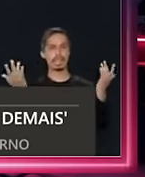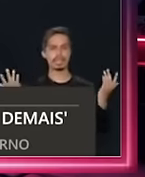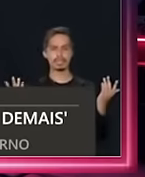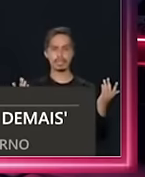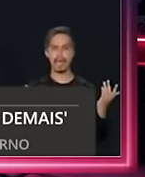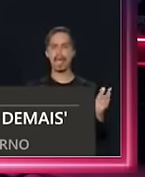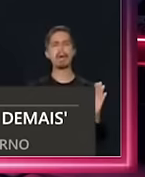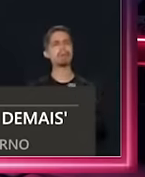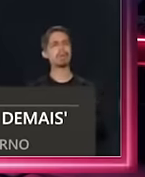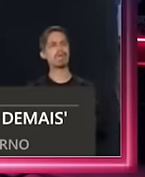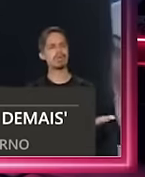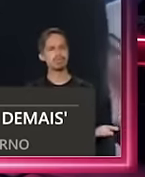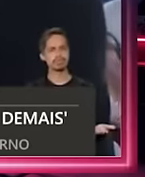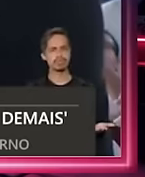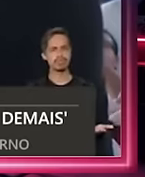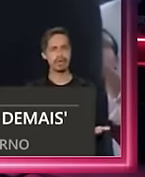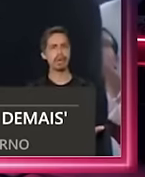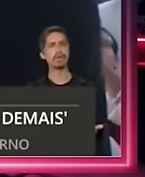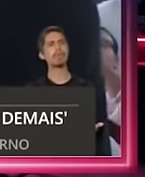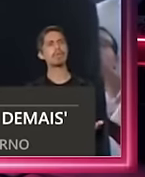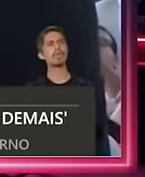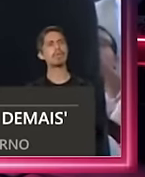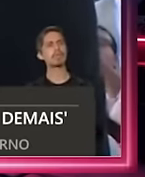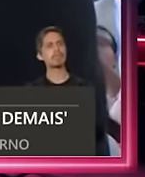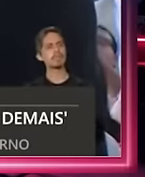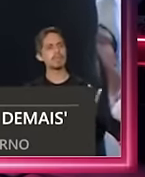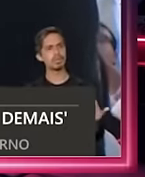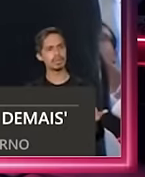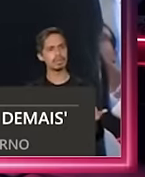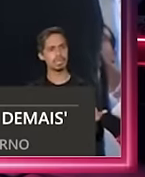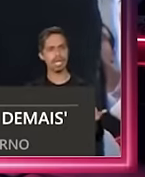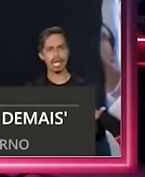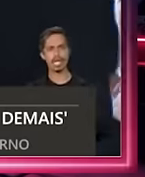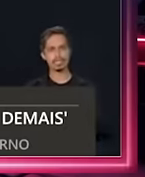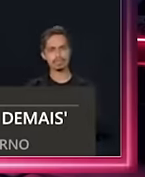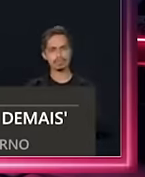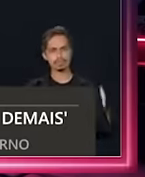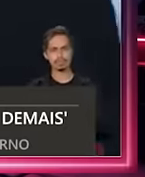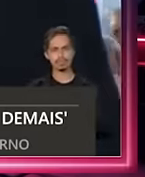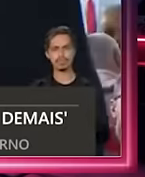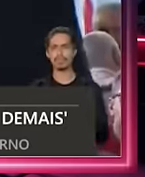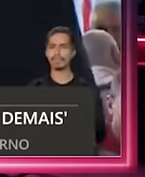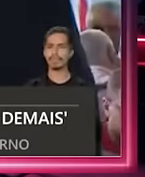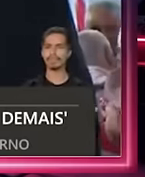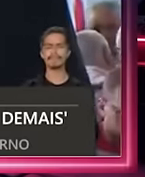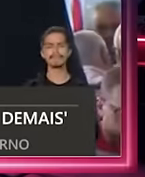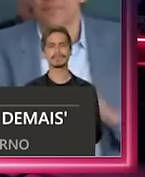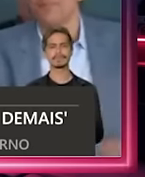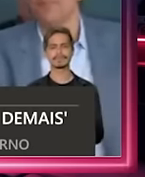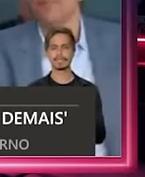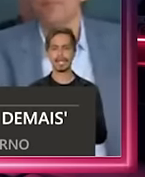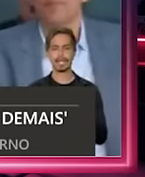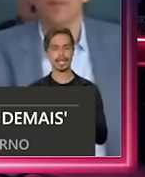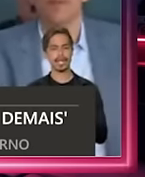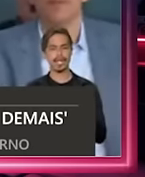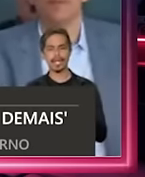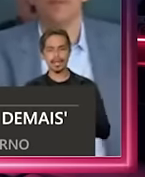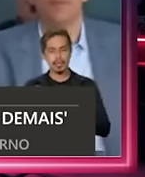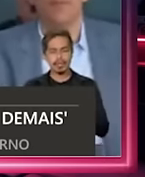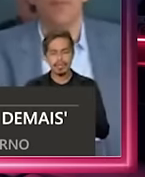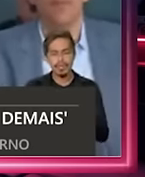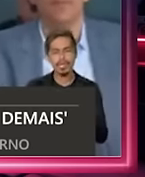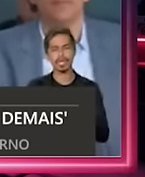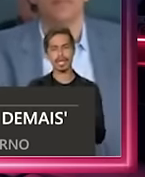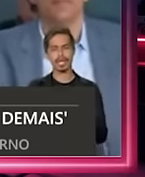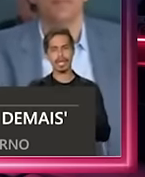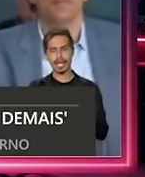fico perguntando quanto custou a esse país não ter feito reforma agrária na década de